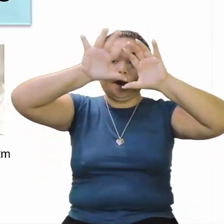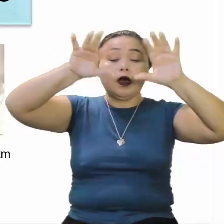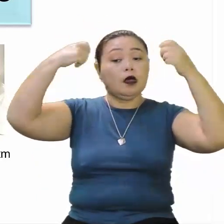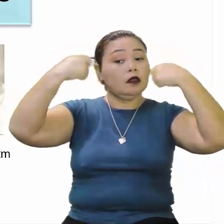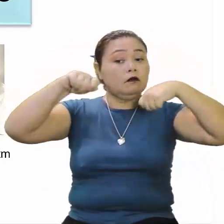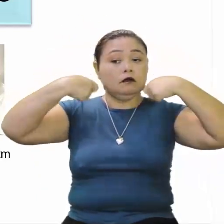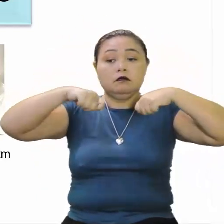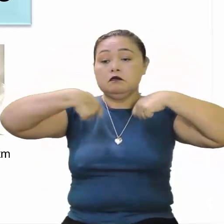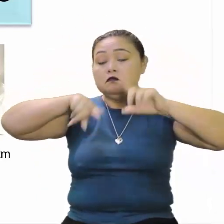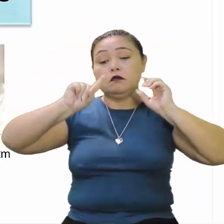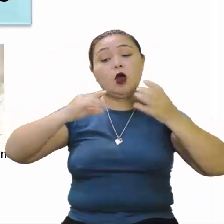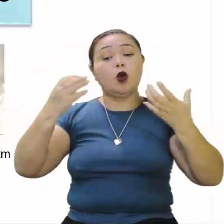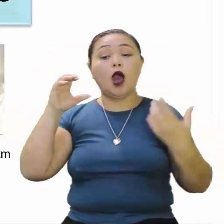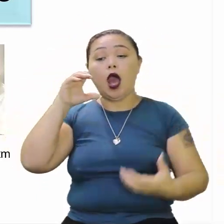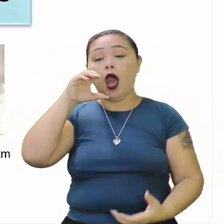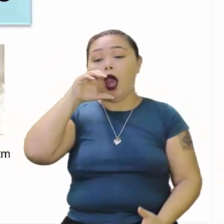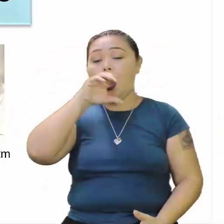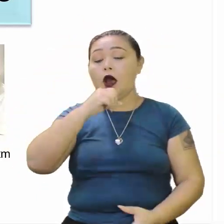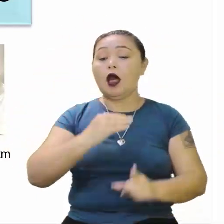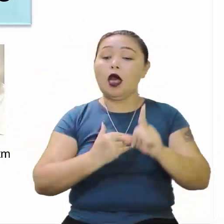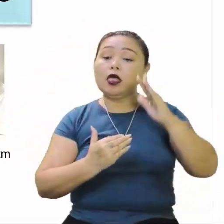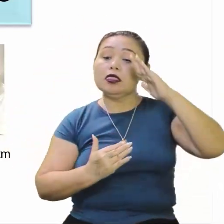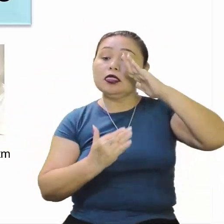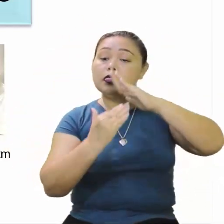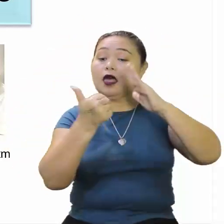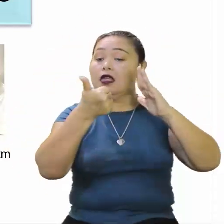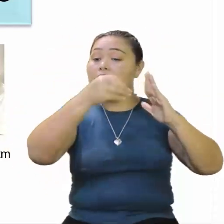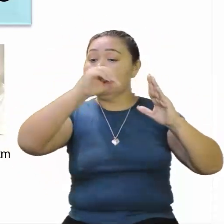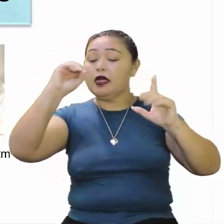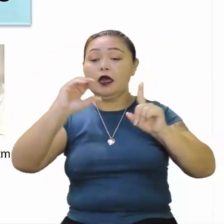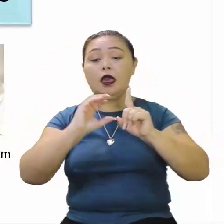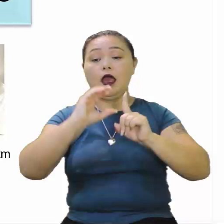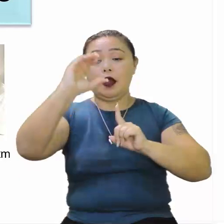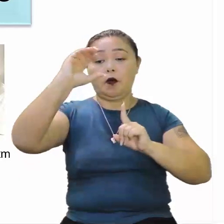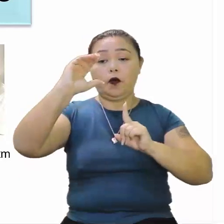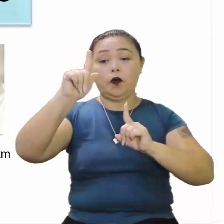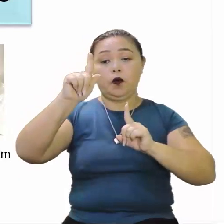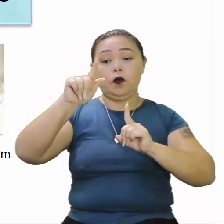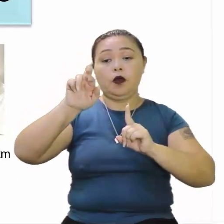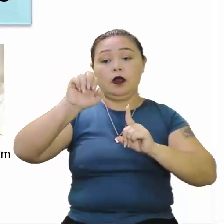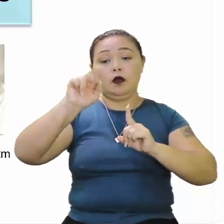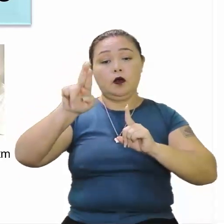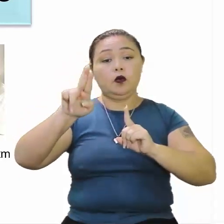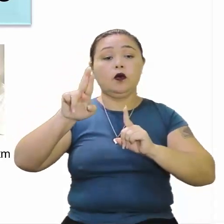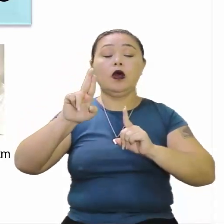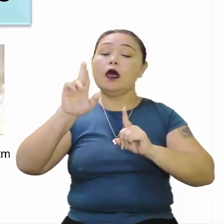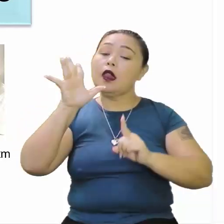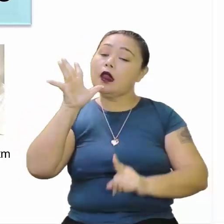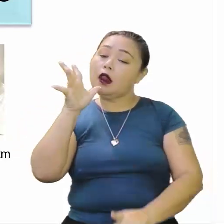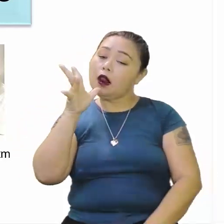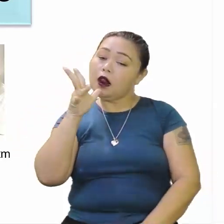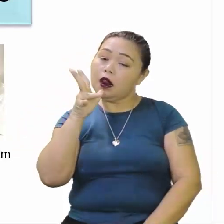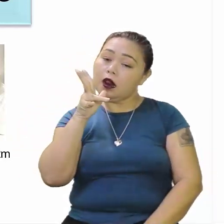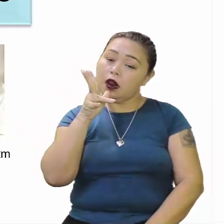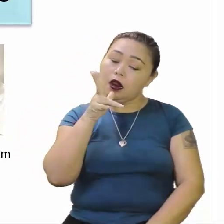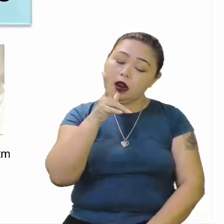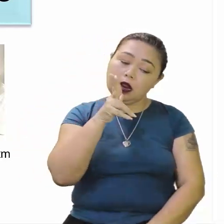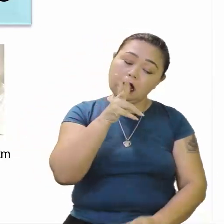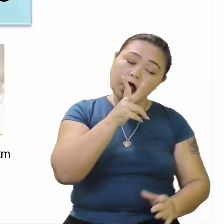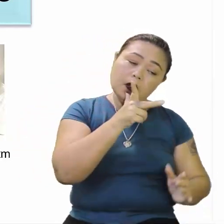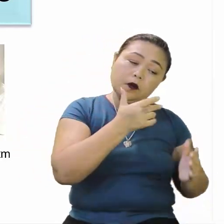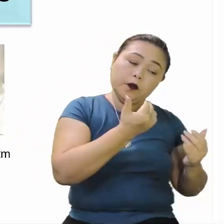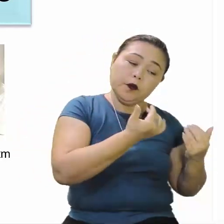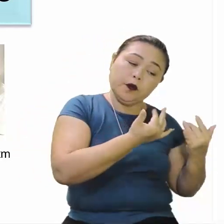você aquecer até 100 graus. Então, é uma vaporização lenta, que denominamos de